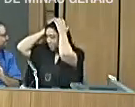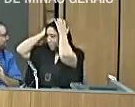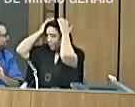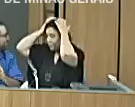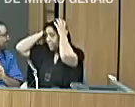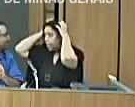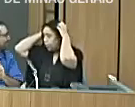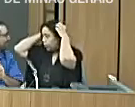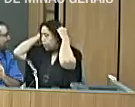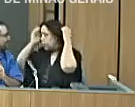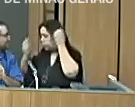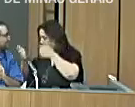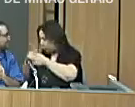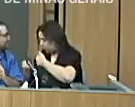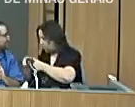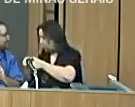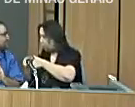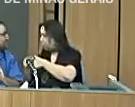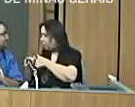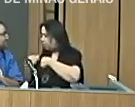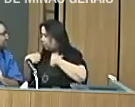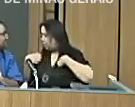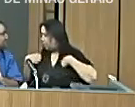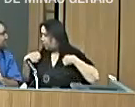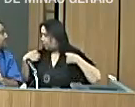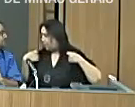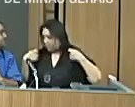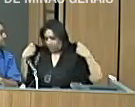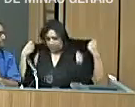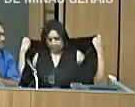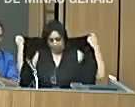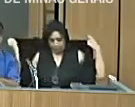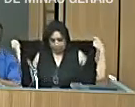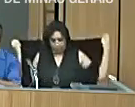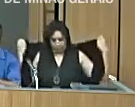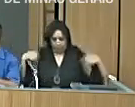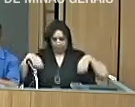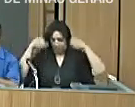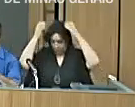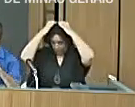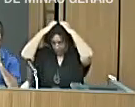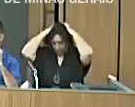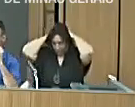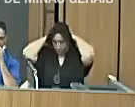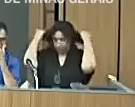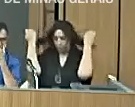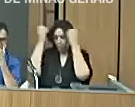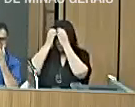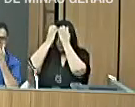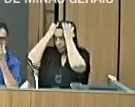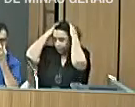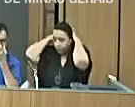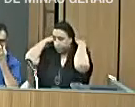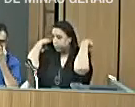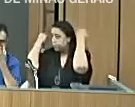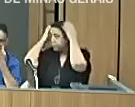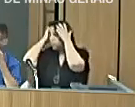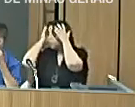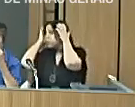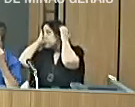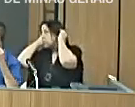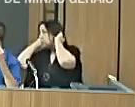de cinco dos seis de 2019 que trata de curso de capacitação para gestores